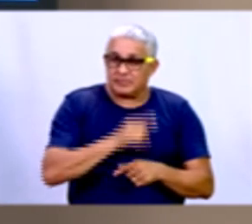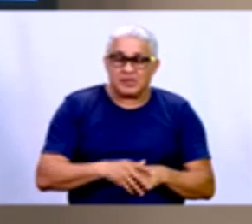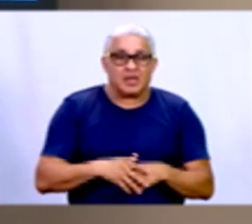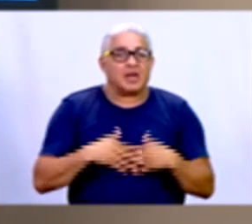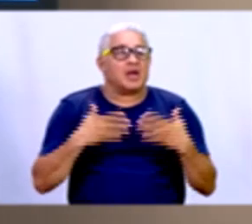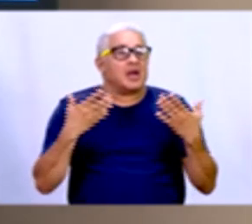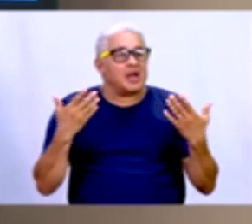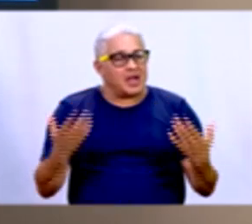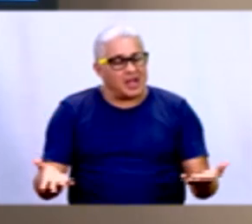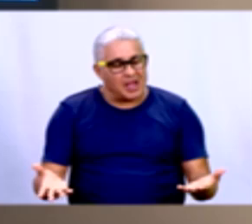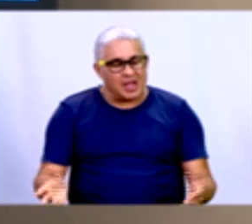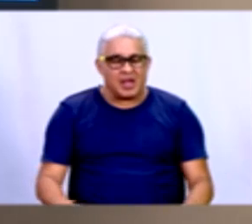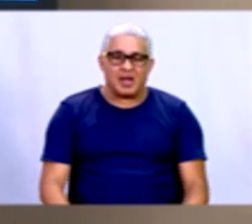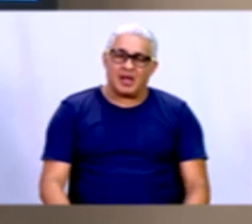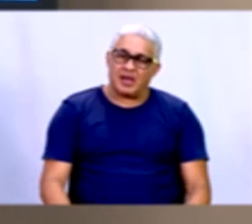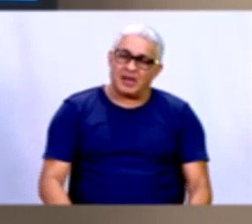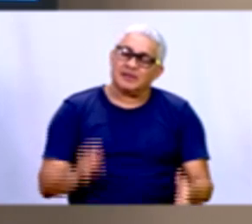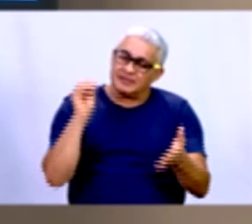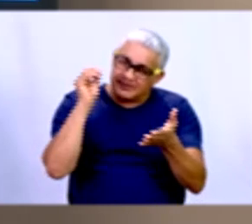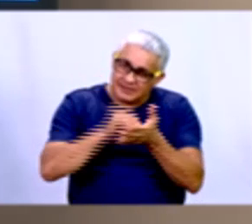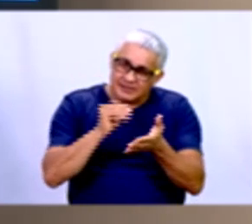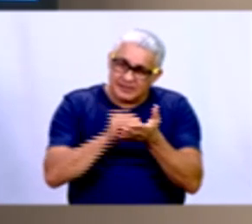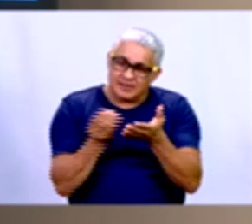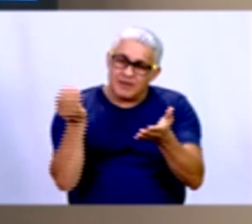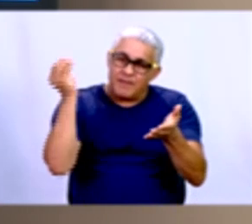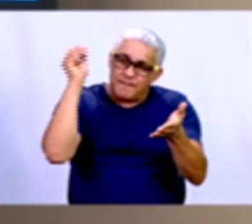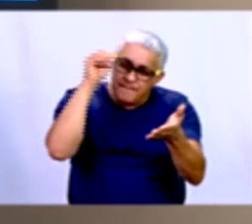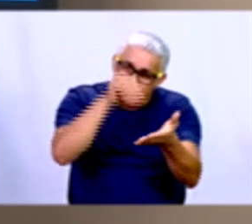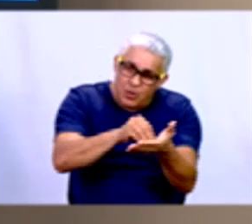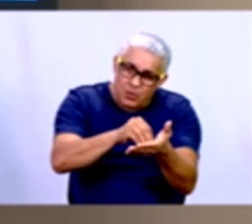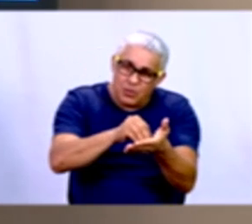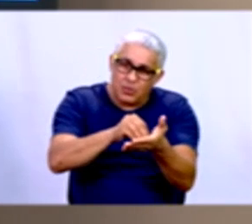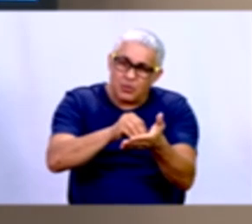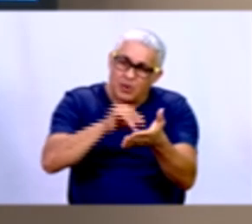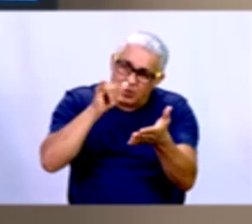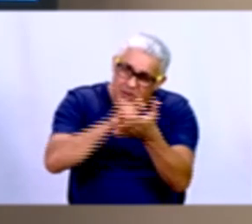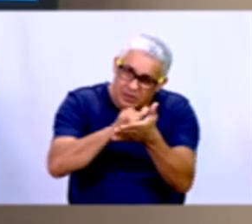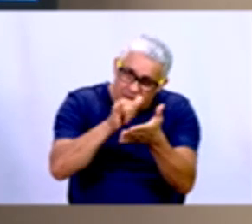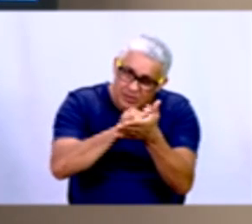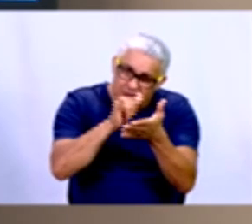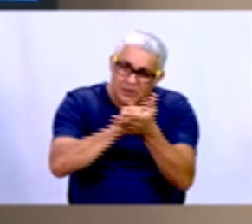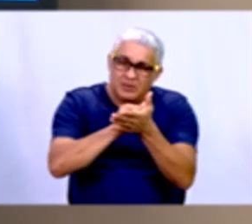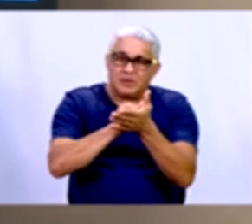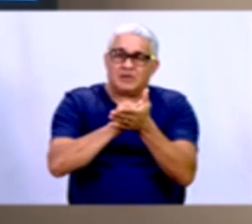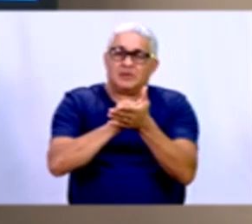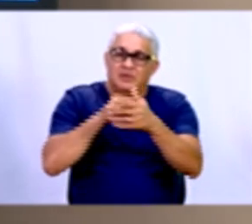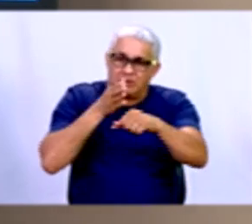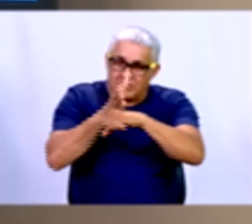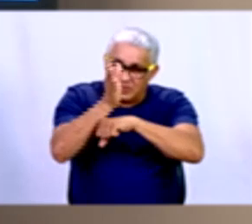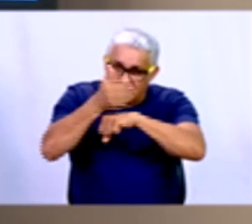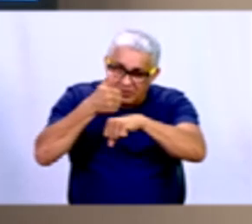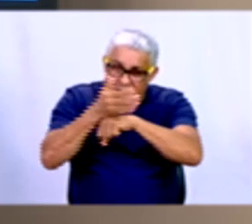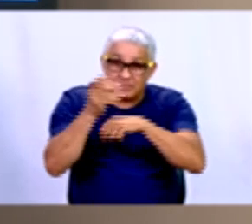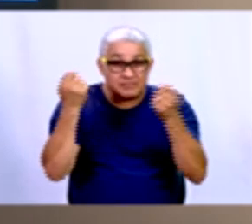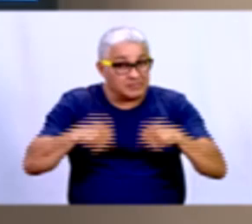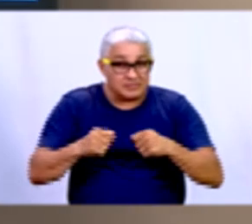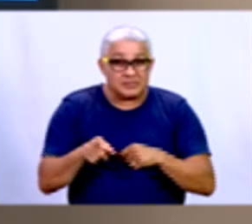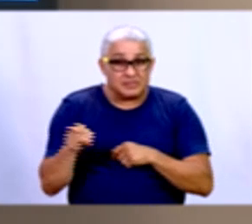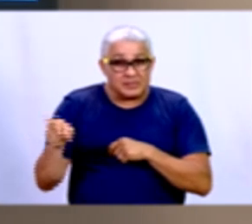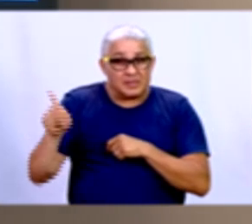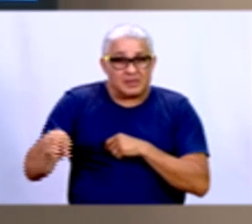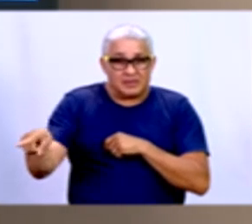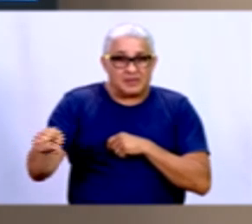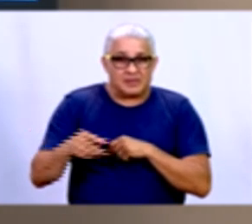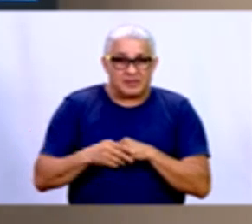gente se tocou, que a gente não tinha instalado as opções de acessibilidade, não tinha deixado habilitado para ele, e o que ele precisava era aquilo. Aí nós